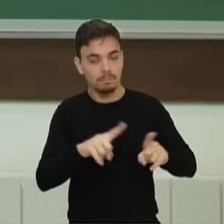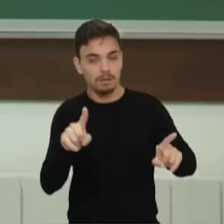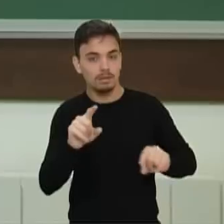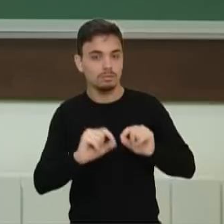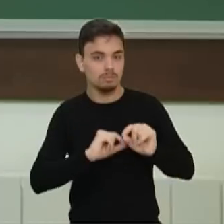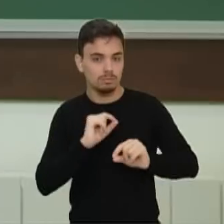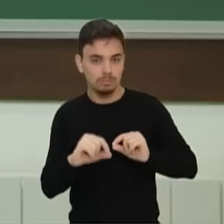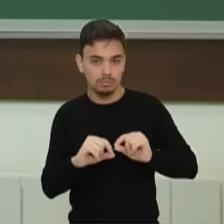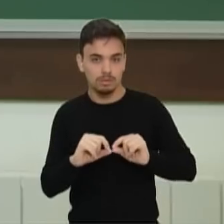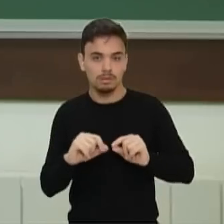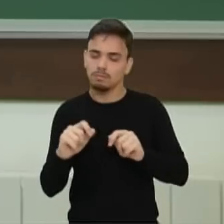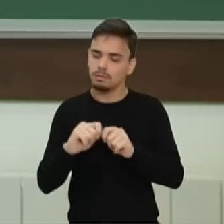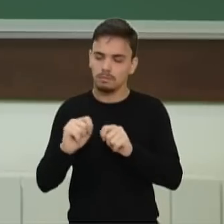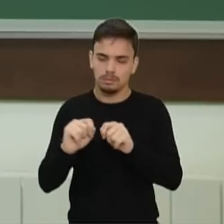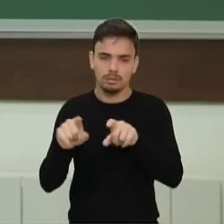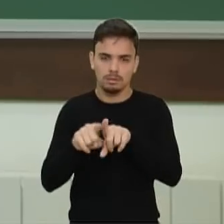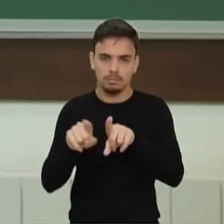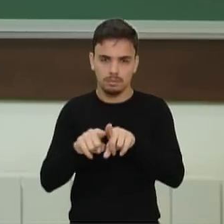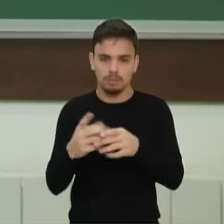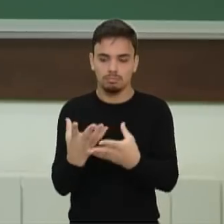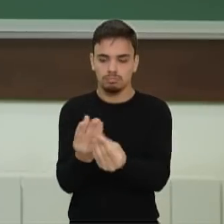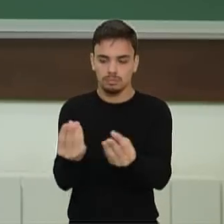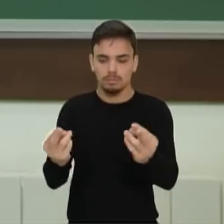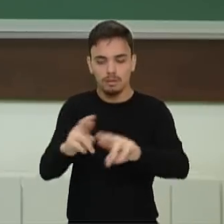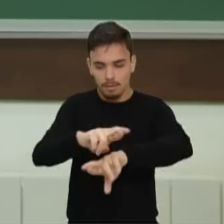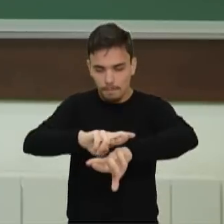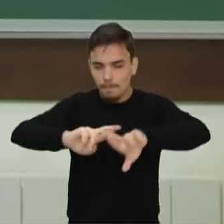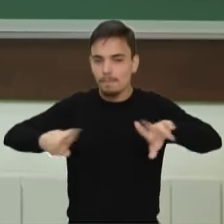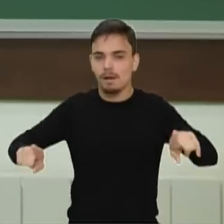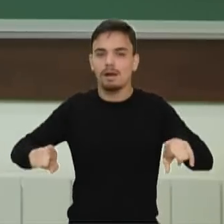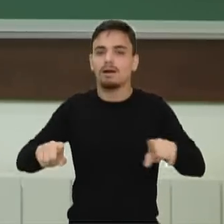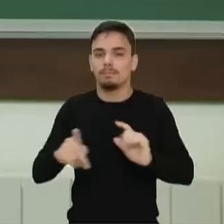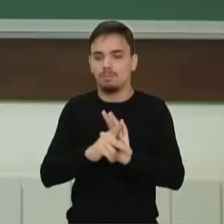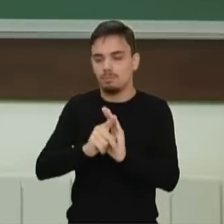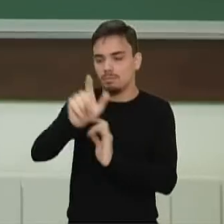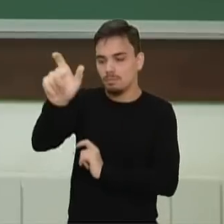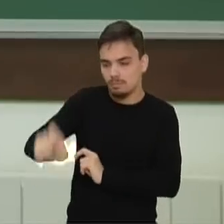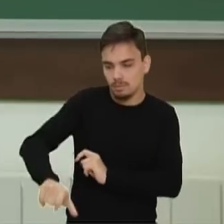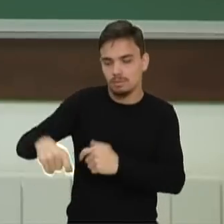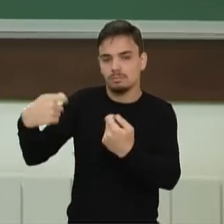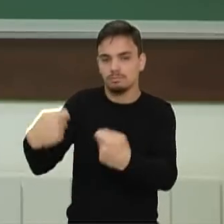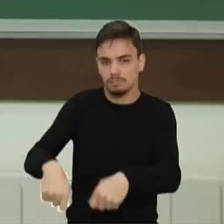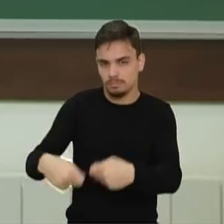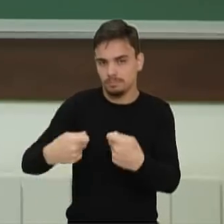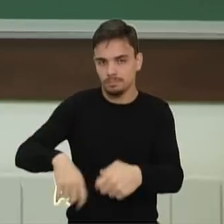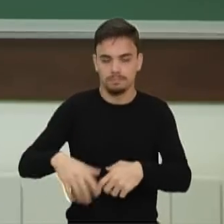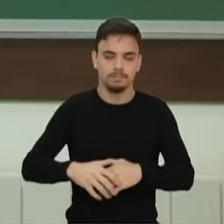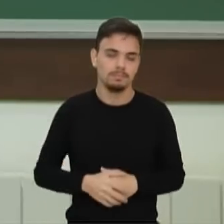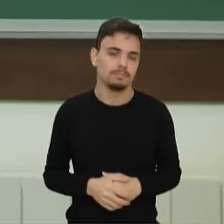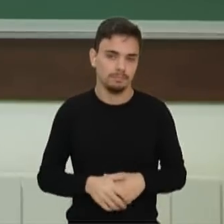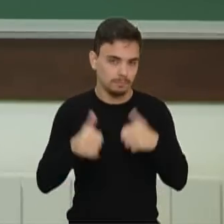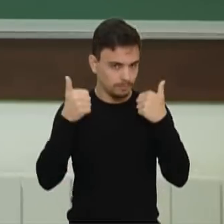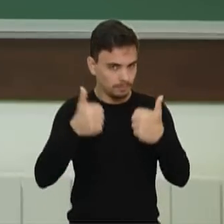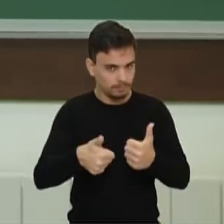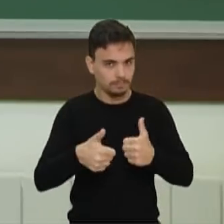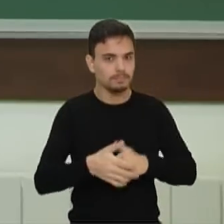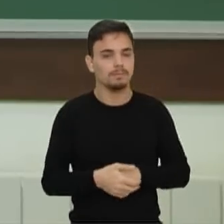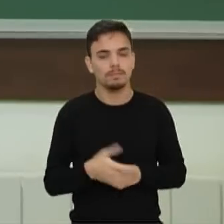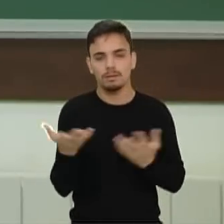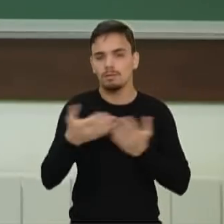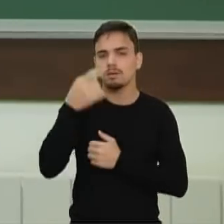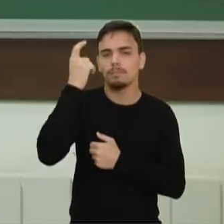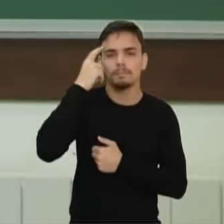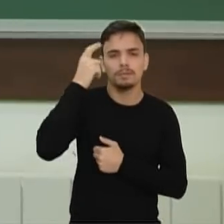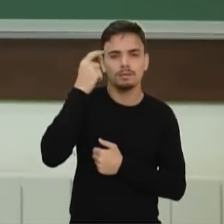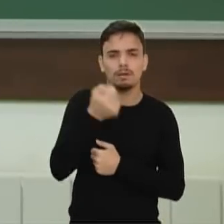mas que vai fazer, assim, muita diferença para aqueles que estão necessitando. Perfeito? Então vamos pensar um